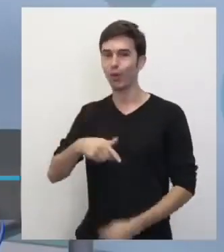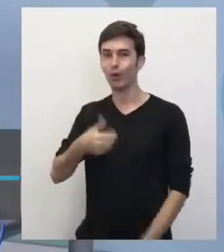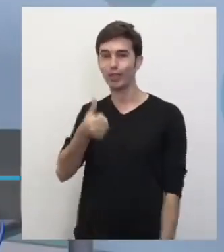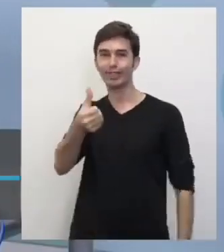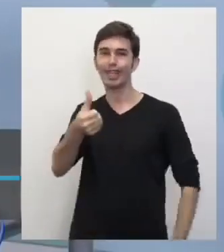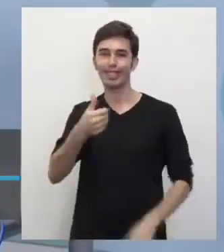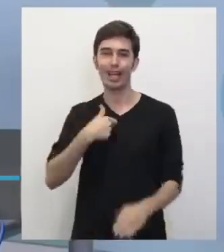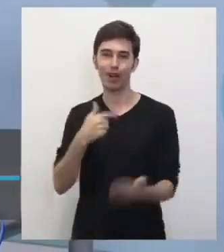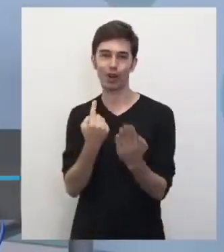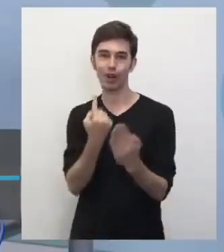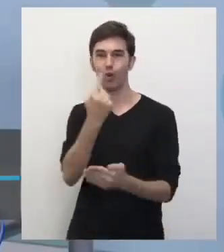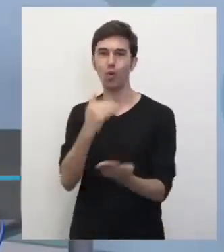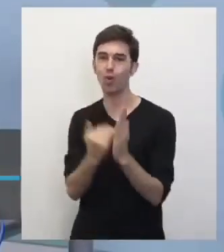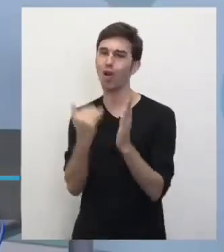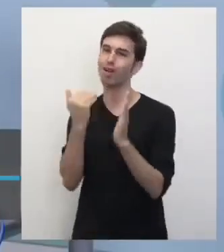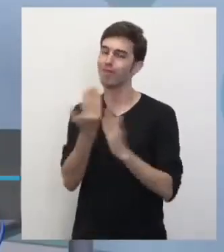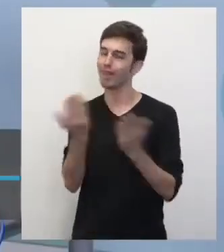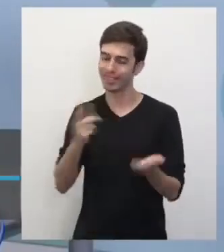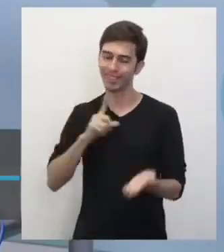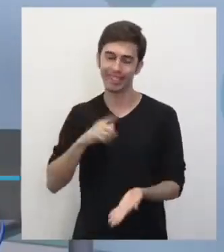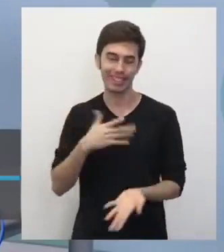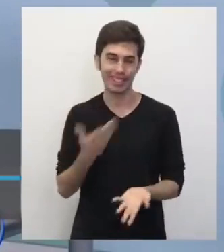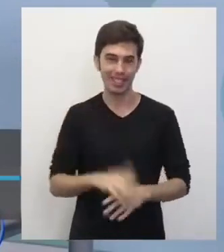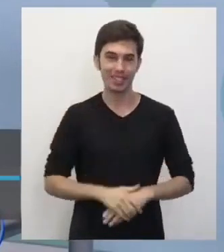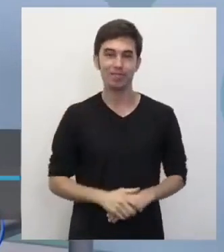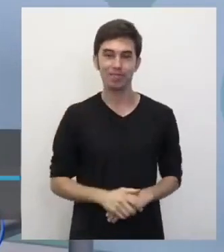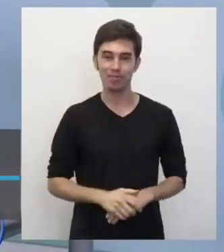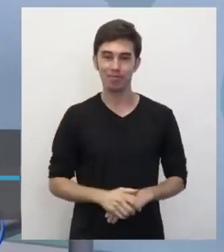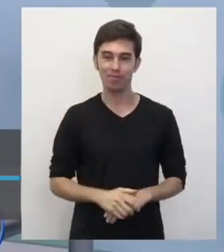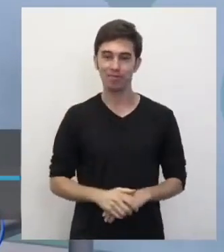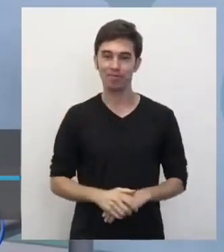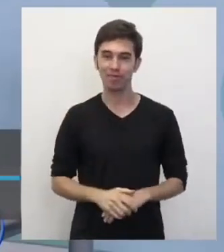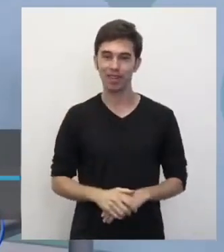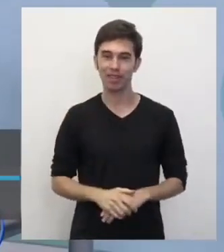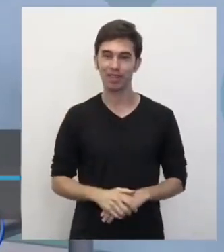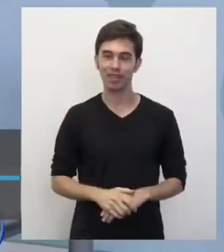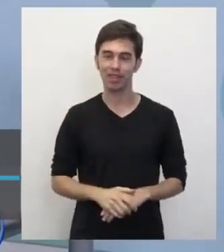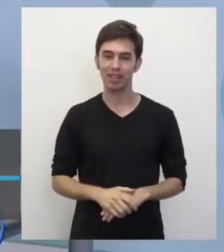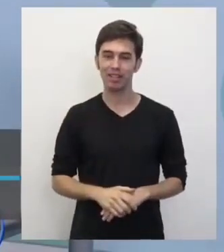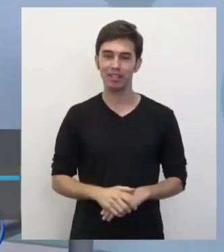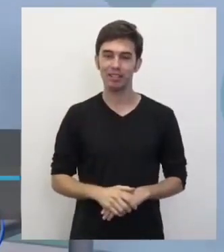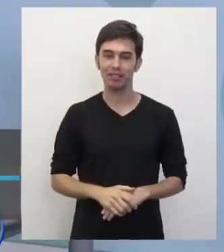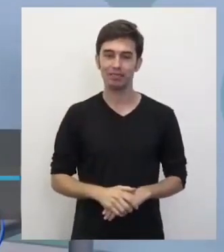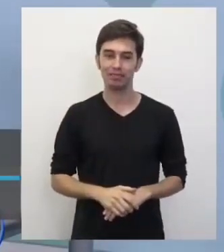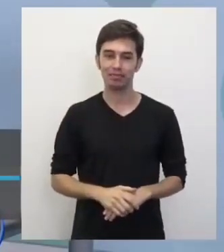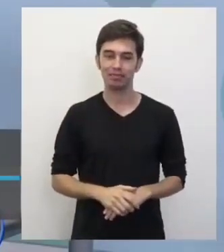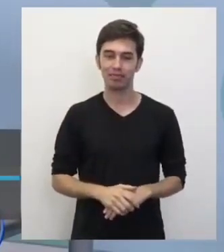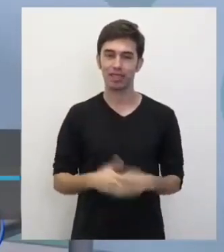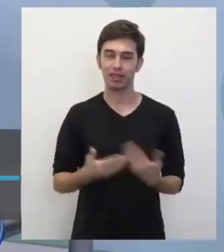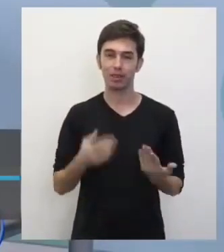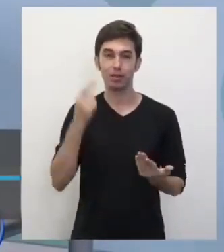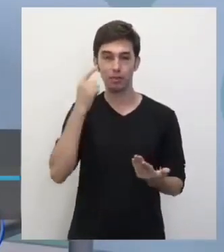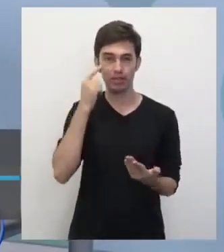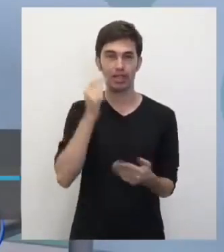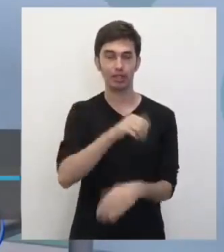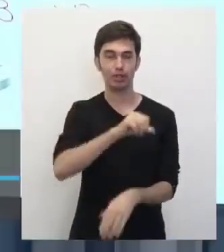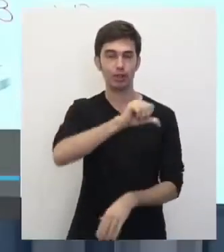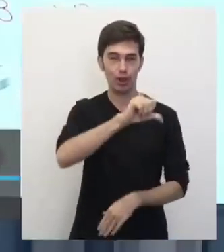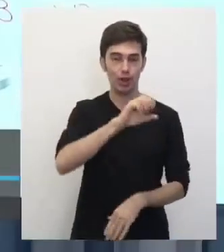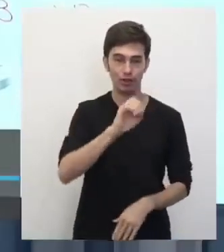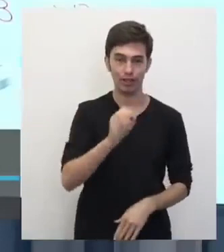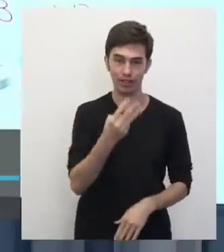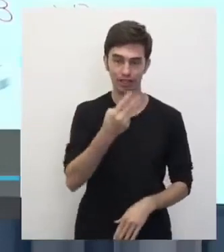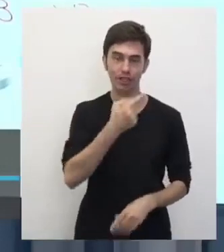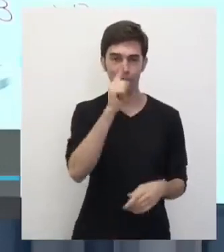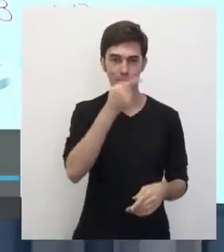um a mais, né? Ela colocou, né? É, esse um a mais. Vamos considerar aqui, o 9 e 3 como sendo o primeiro, né? Legal, beleza, bacana. Isso aí. Então,